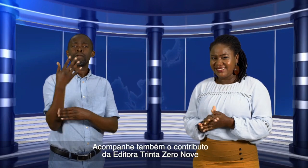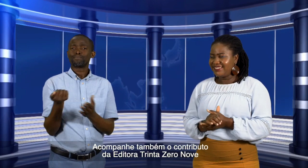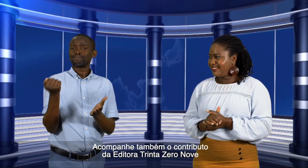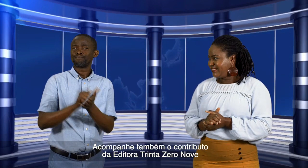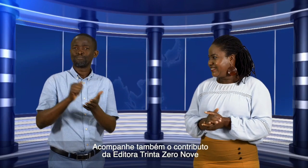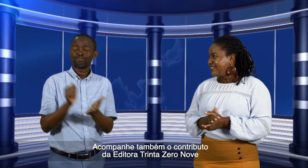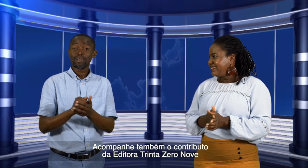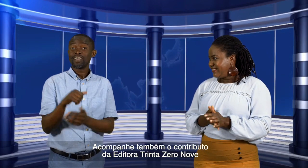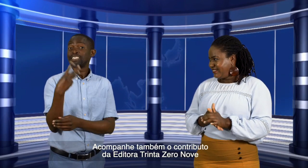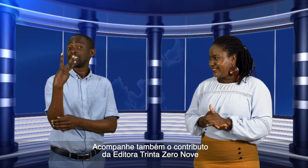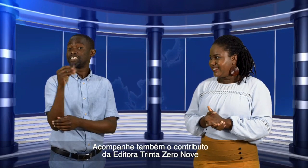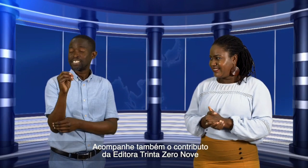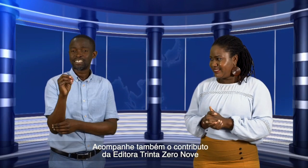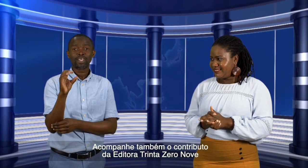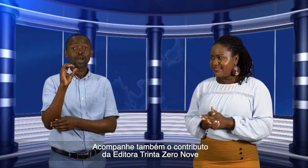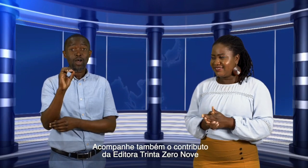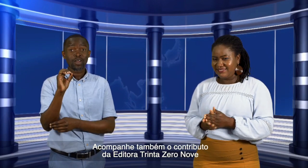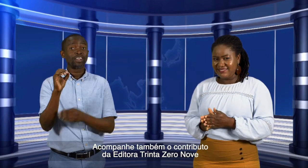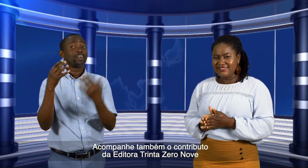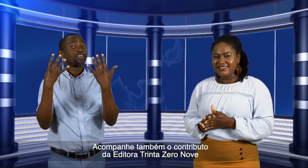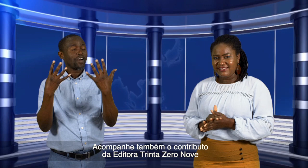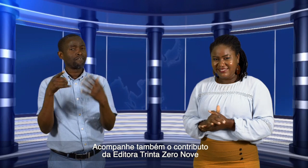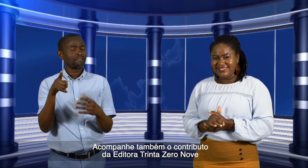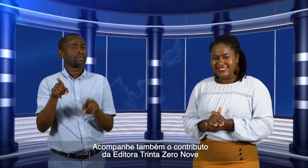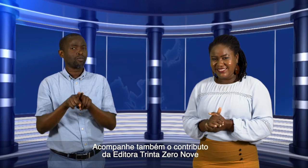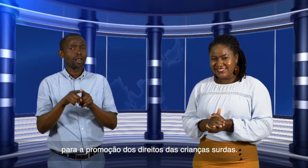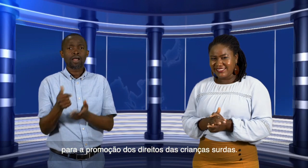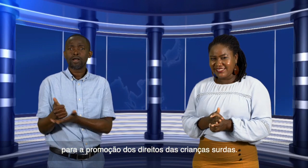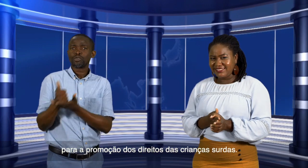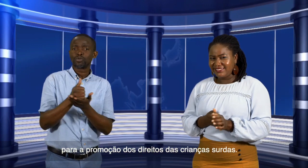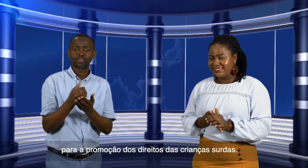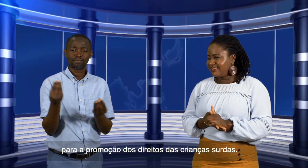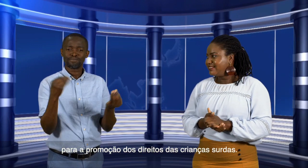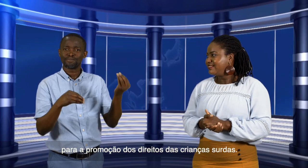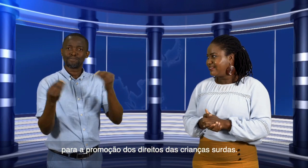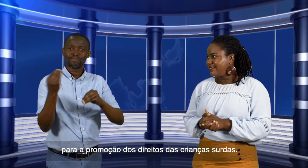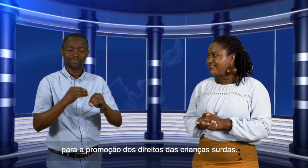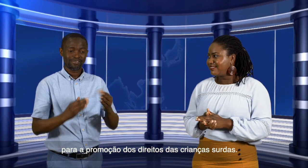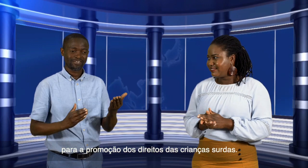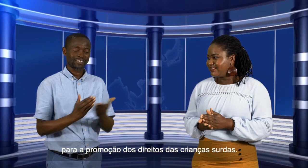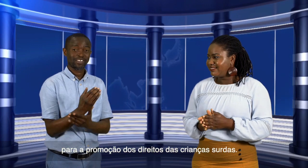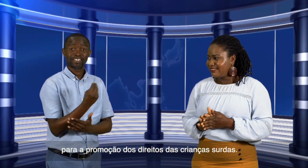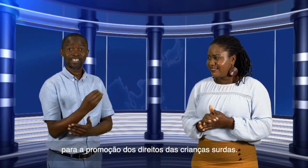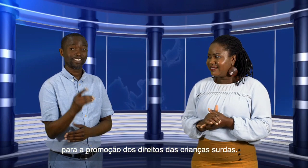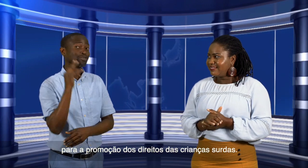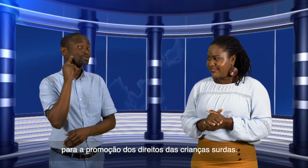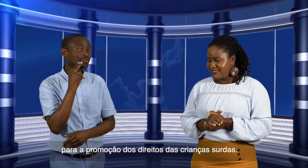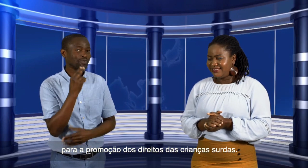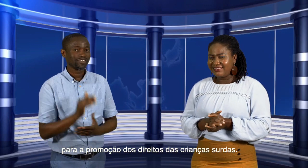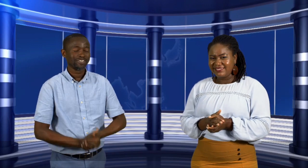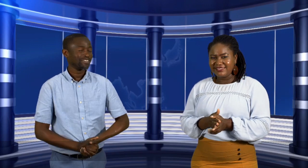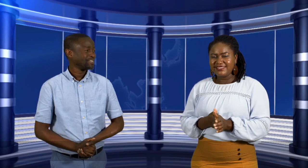Acompanhe também o contributo da editora 3009 para a promoção dos direitos das crianças